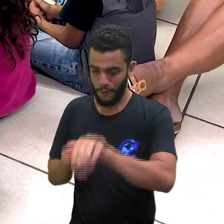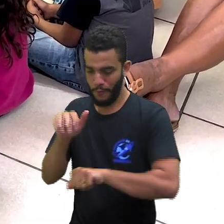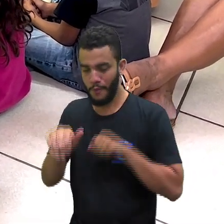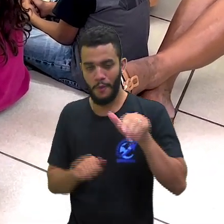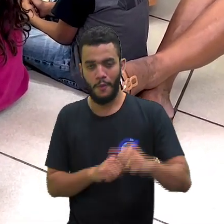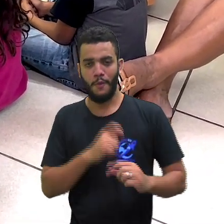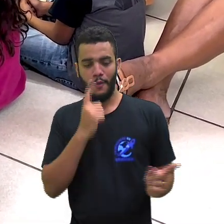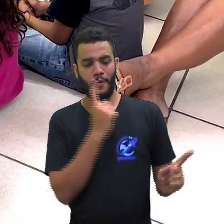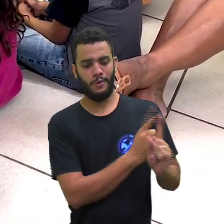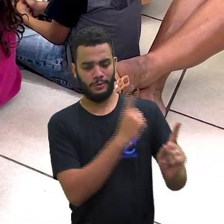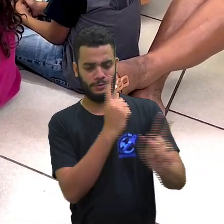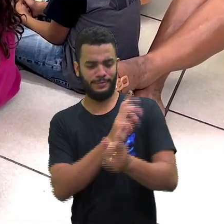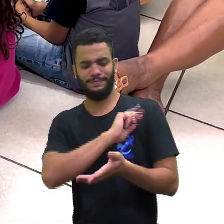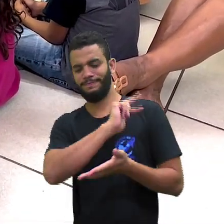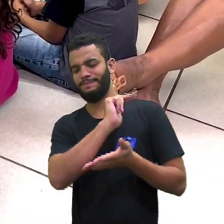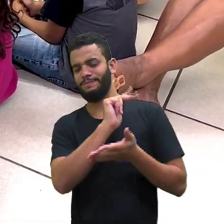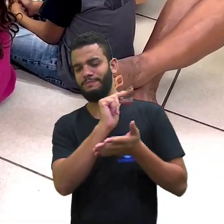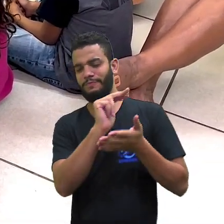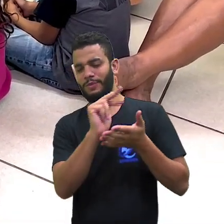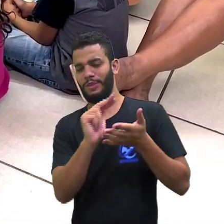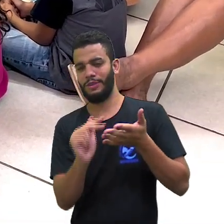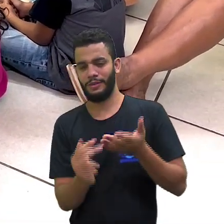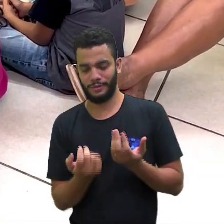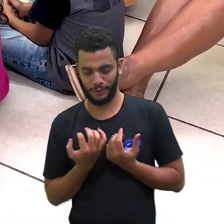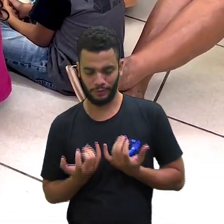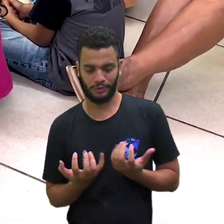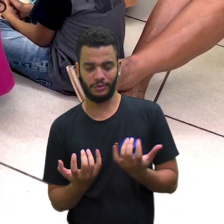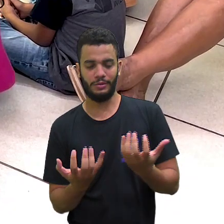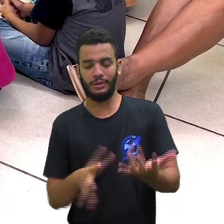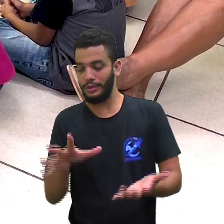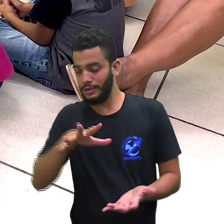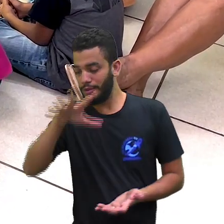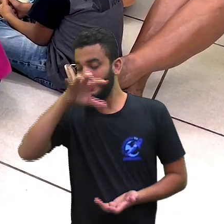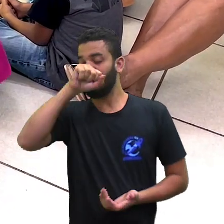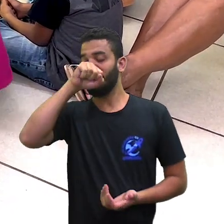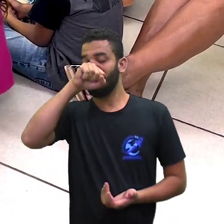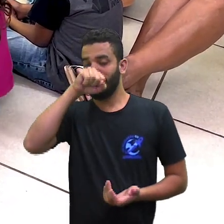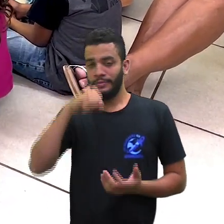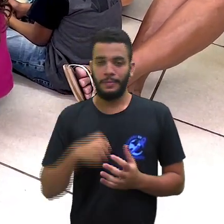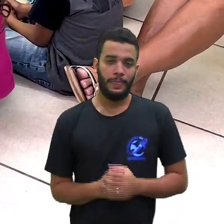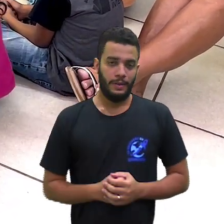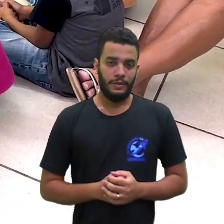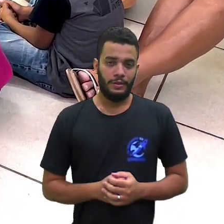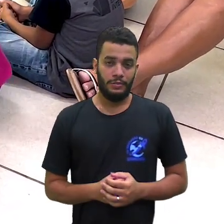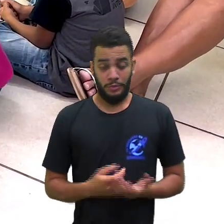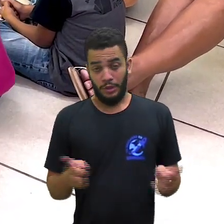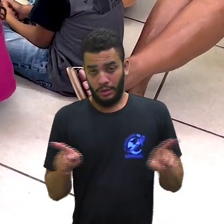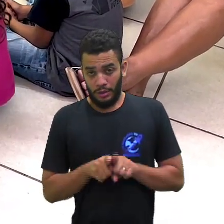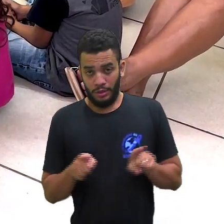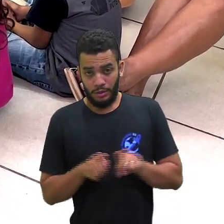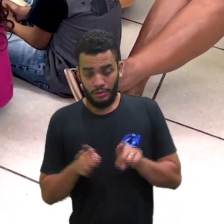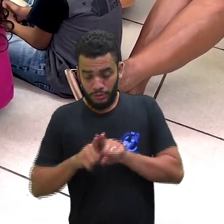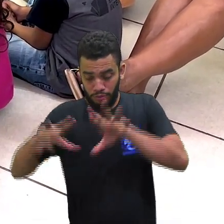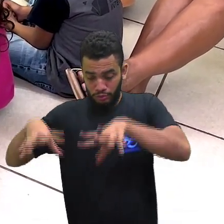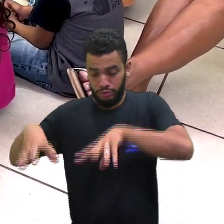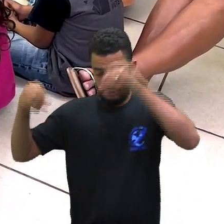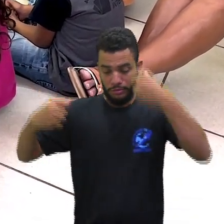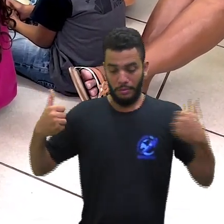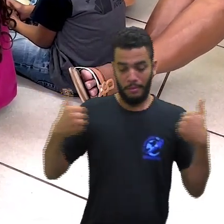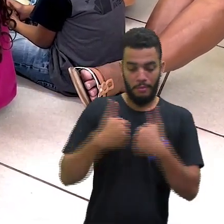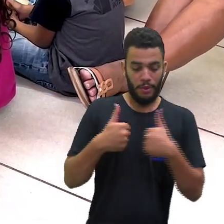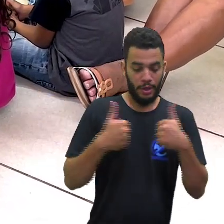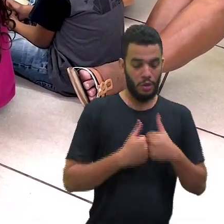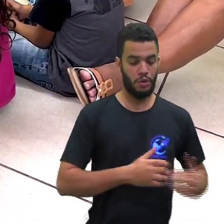jardim pegando flores e cheirando. Próximo ao palácio morava uma fera que